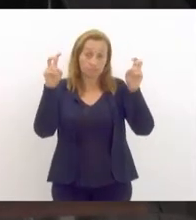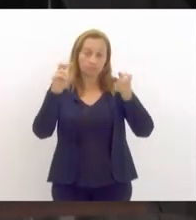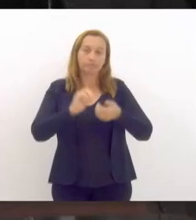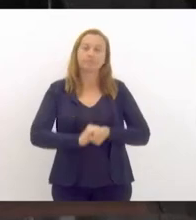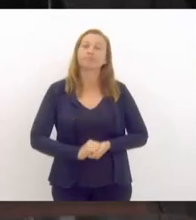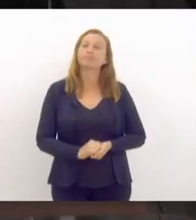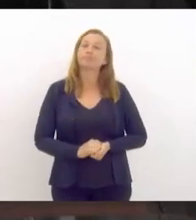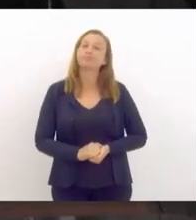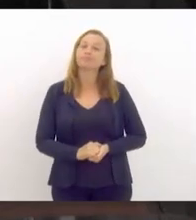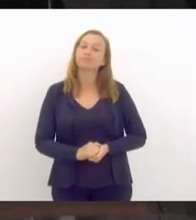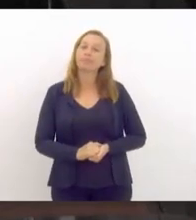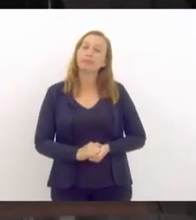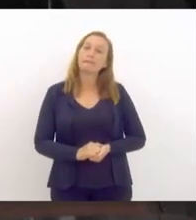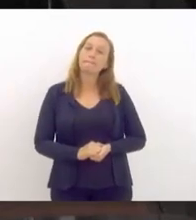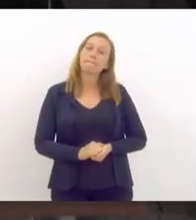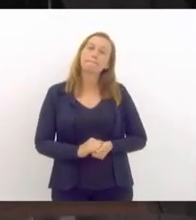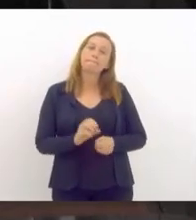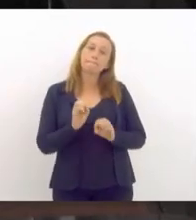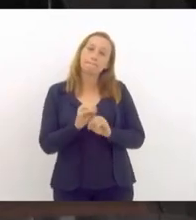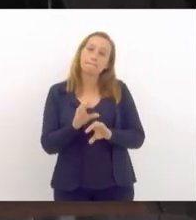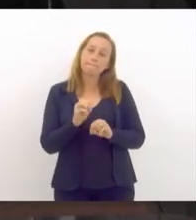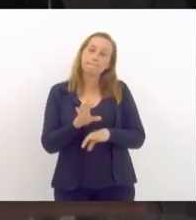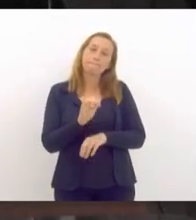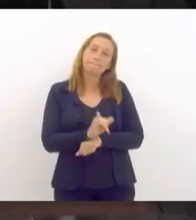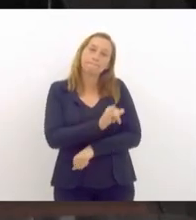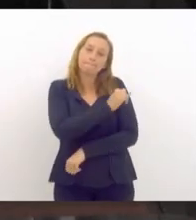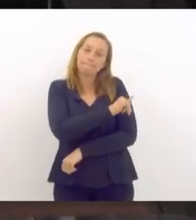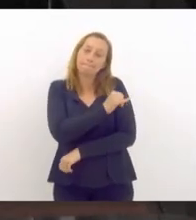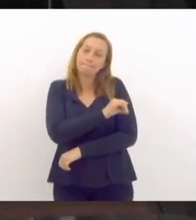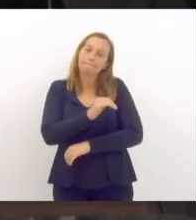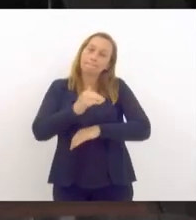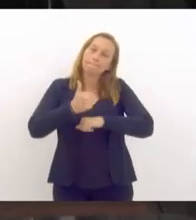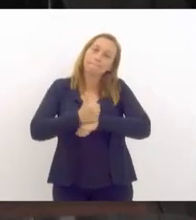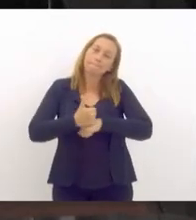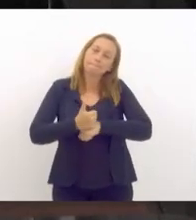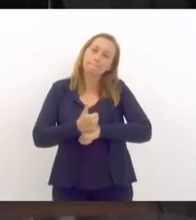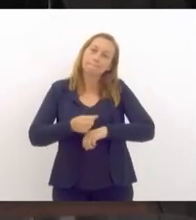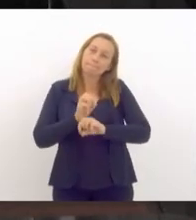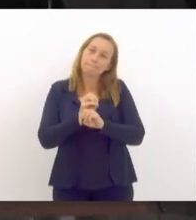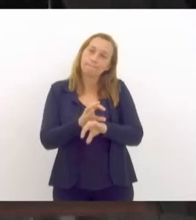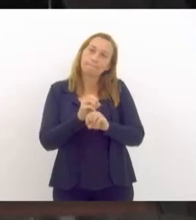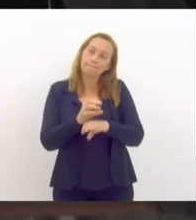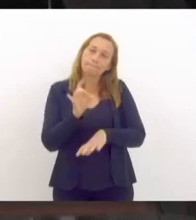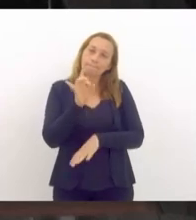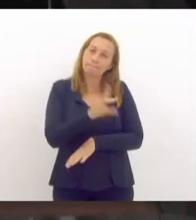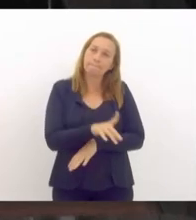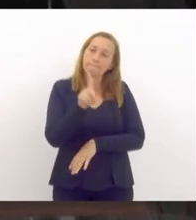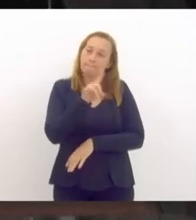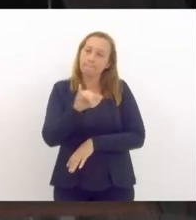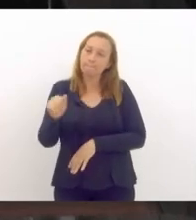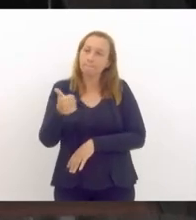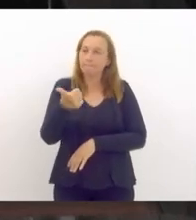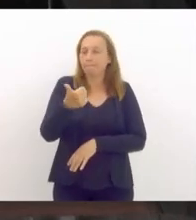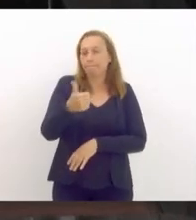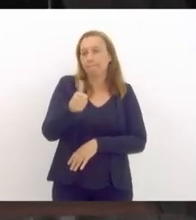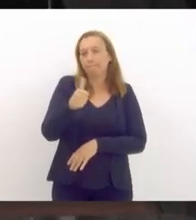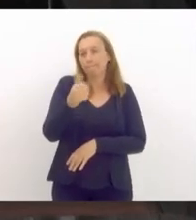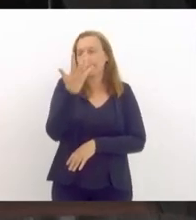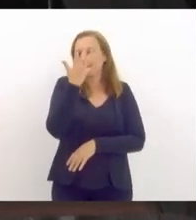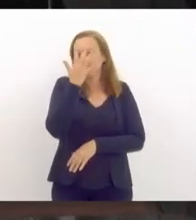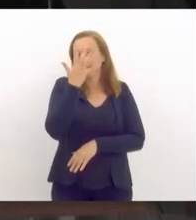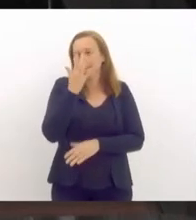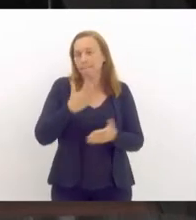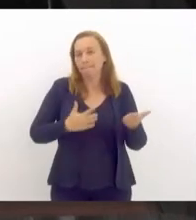levar a educação do estado do Rio de Janeiro os profissionais de educação que no último dia 11 de Fevereiro